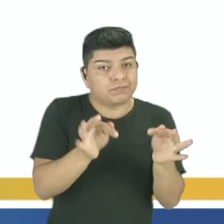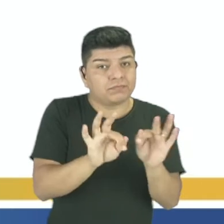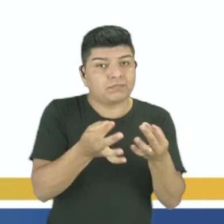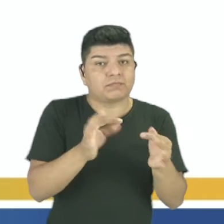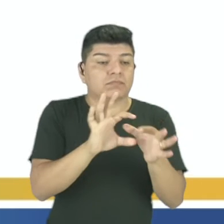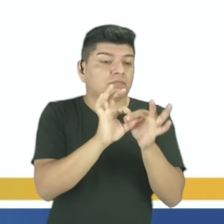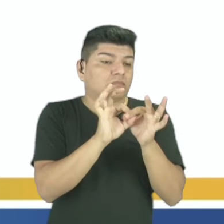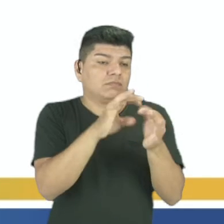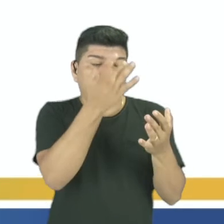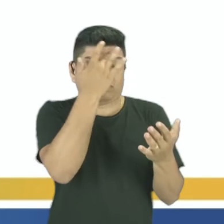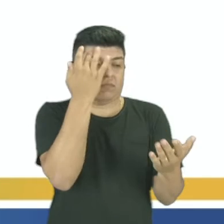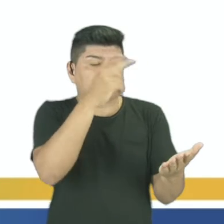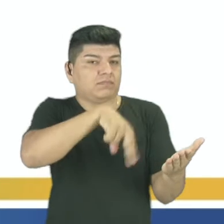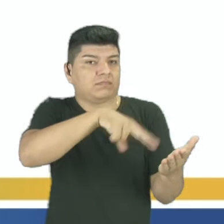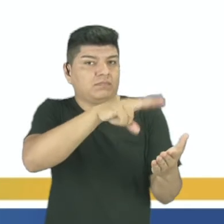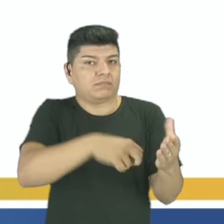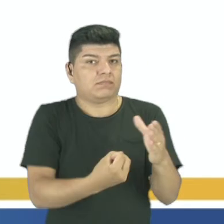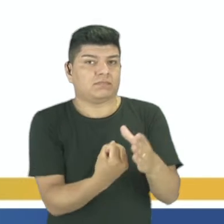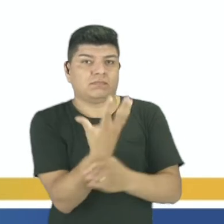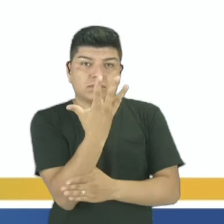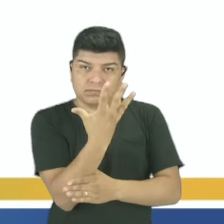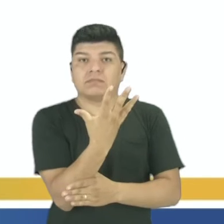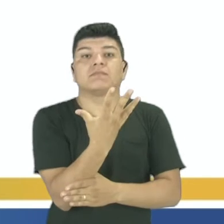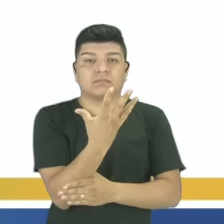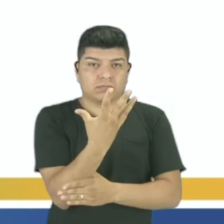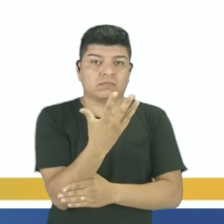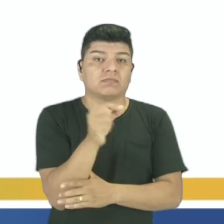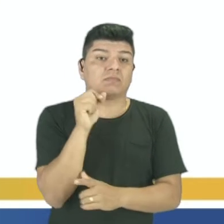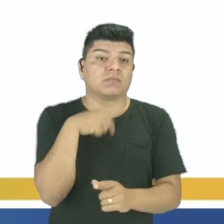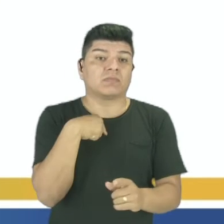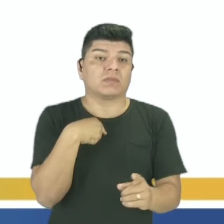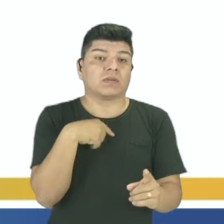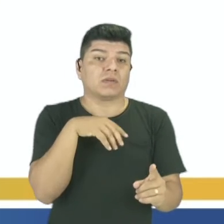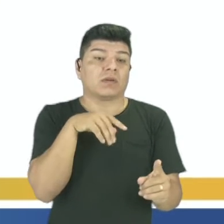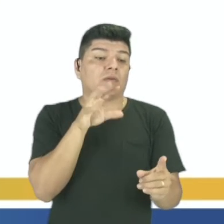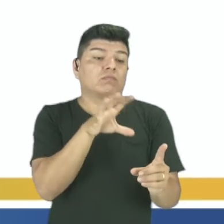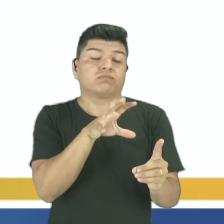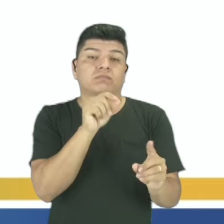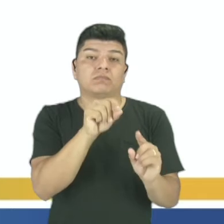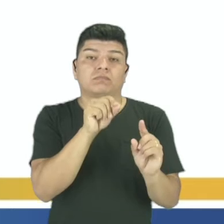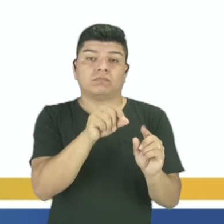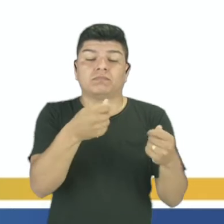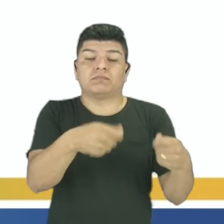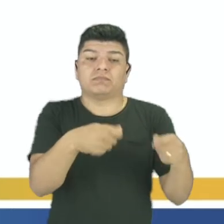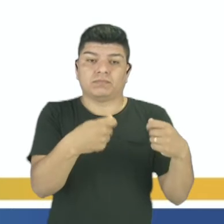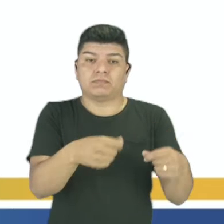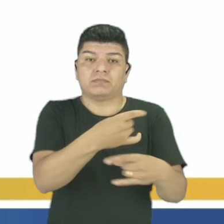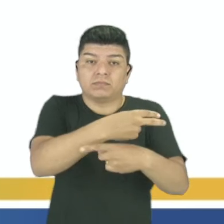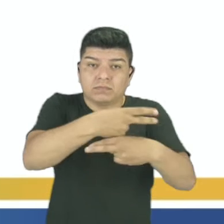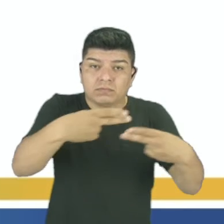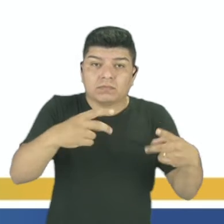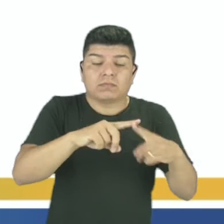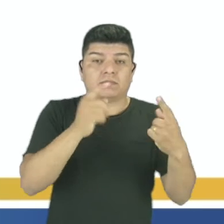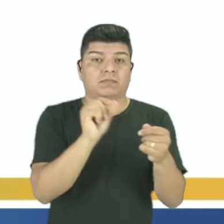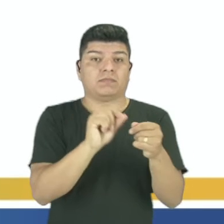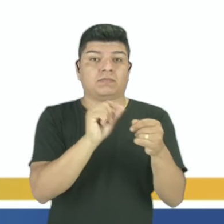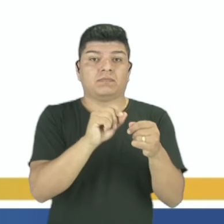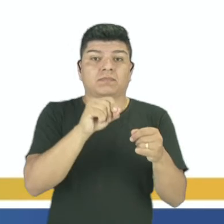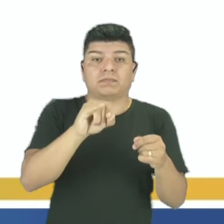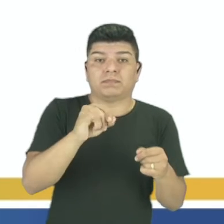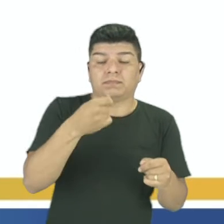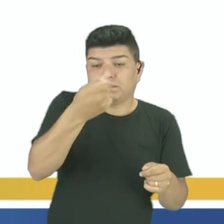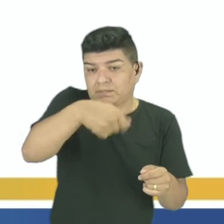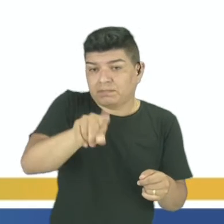com o leitor, como no tópico anterior, e convença-o de que ele precisa deste produto, mas faça isso sem usar